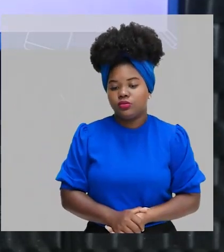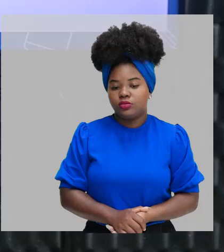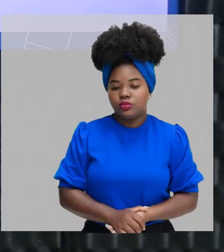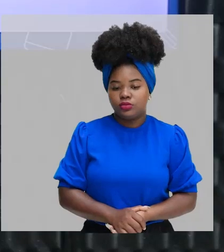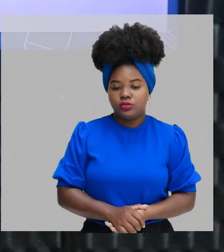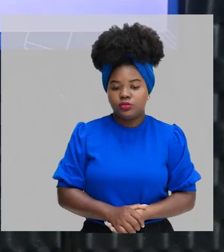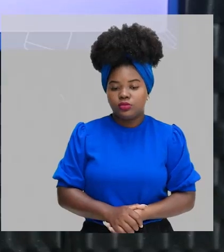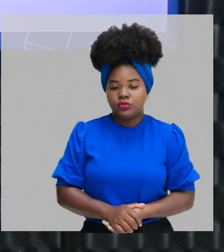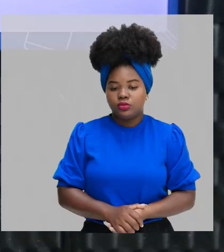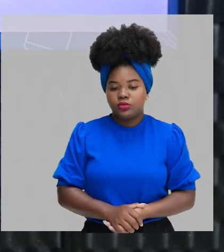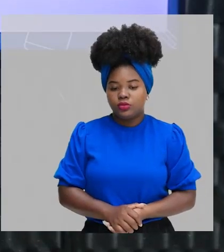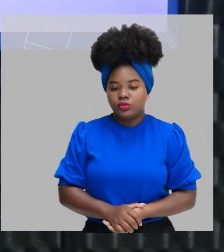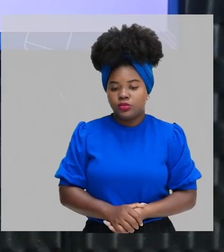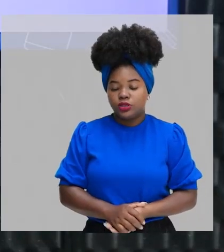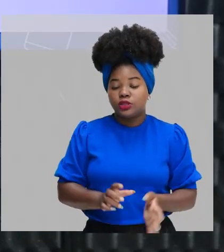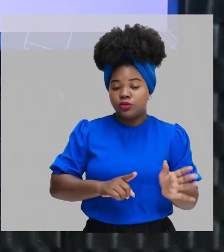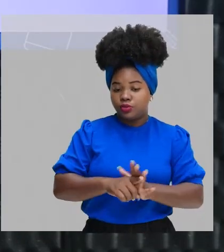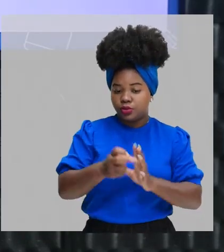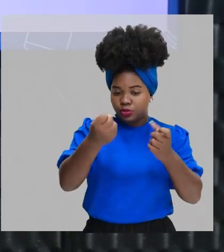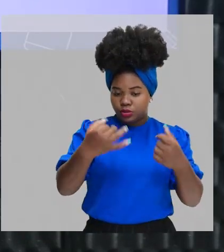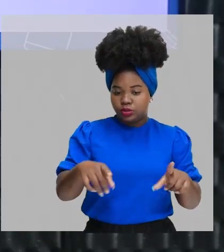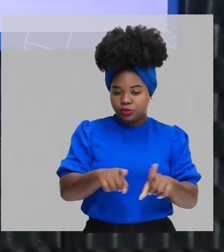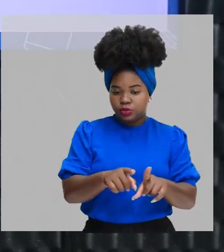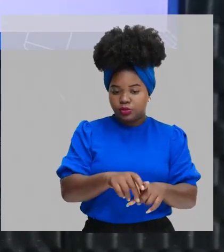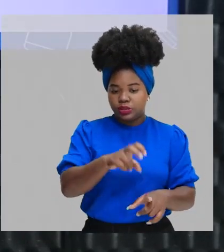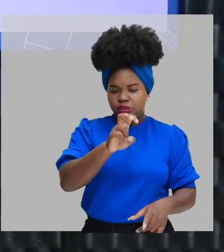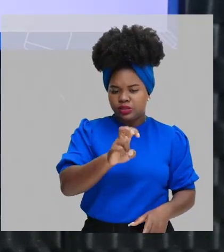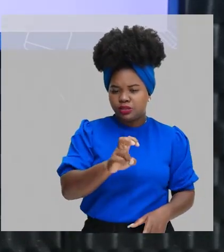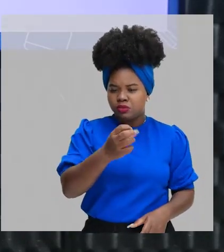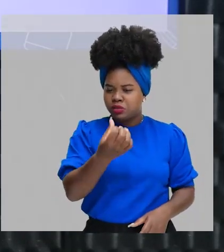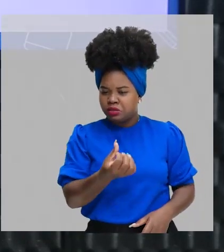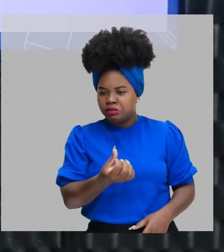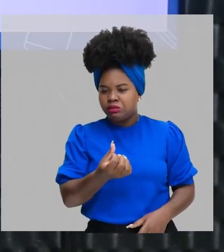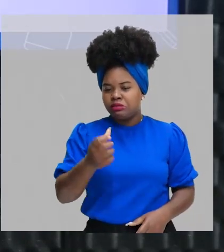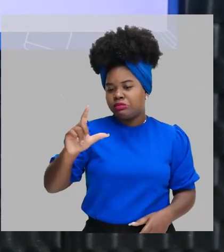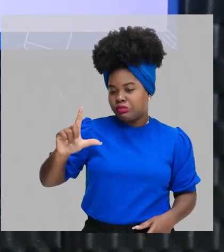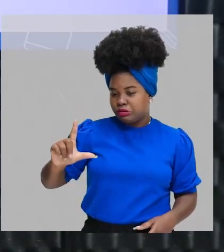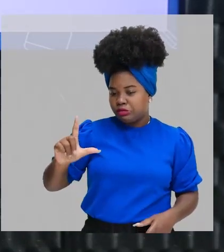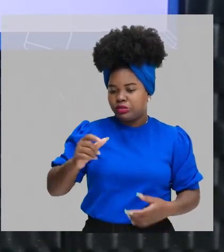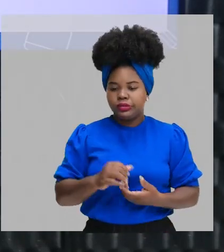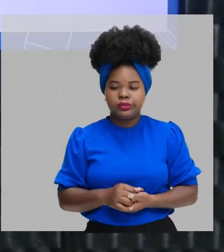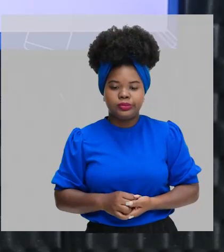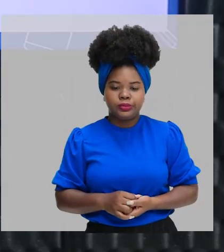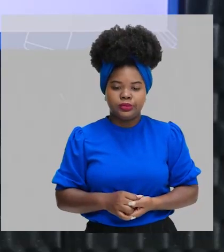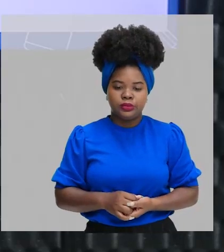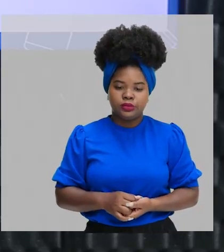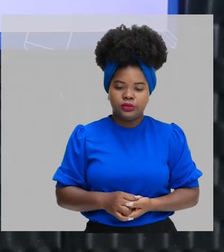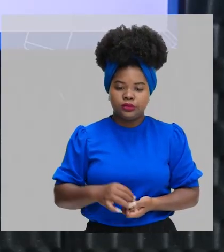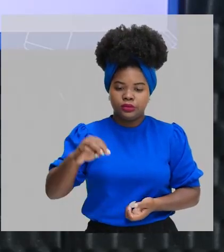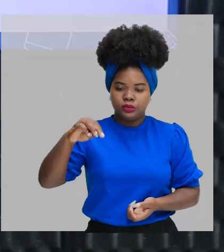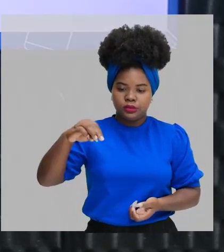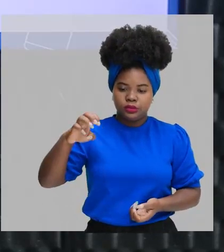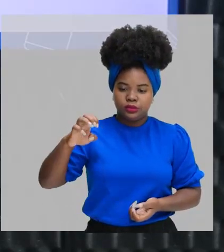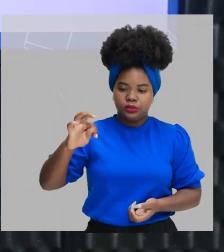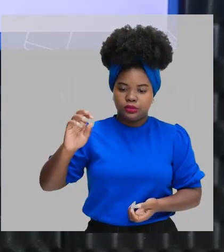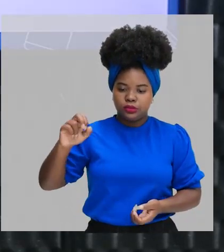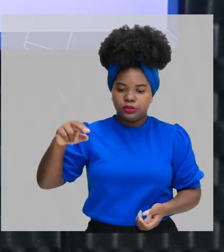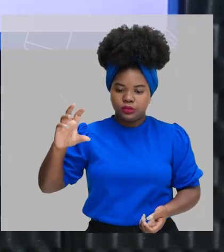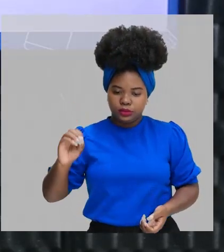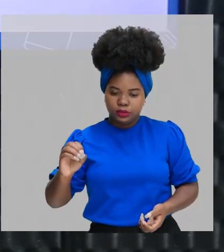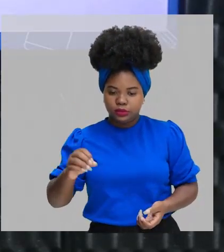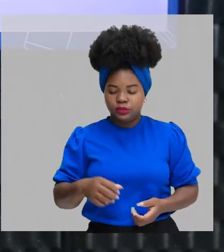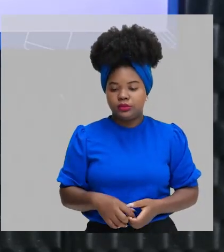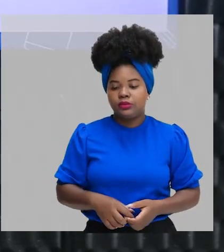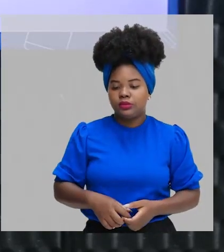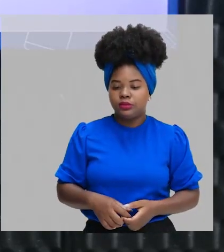água. Então, a questão falou de 56 litros, a queima de 56 litros do metano, nas